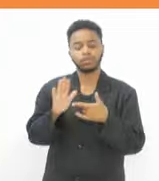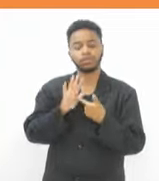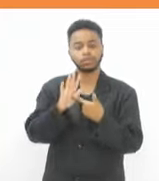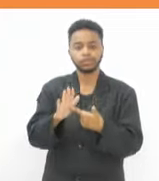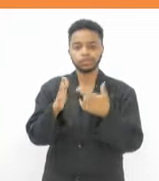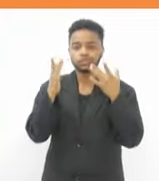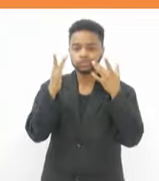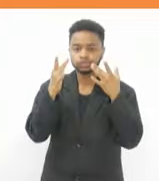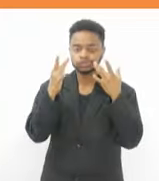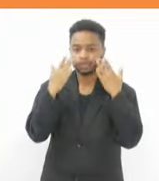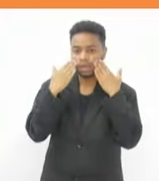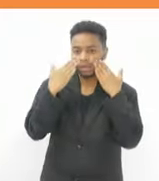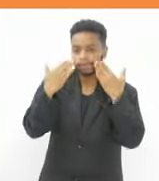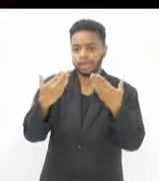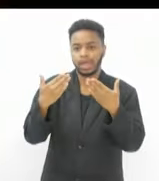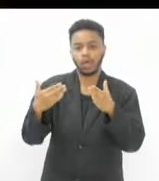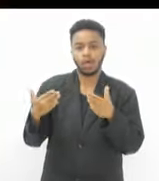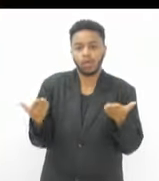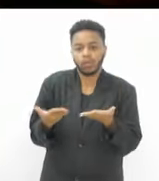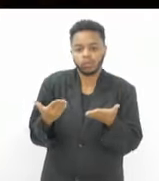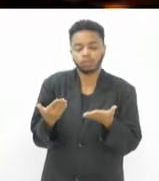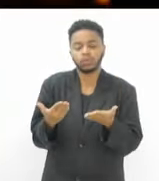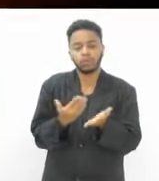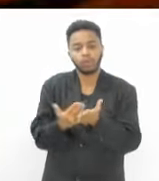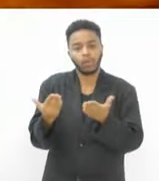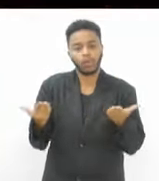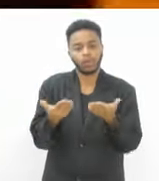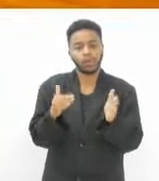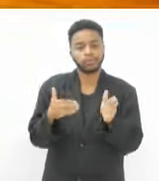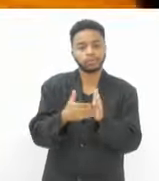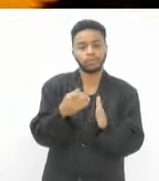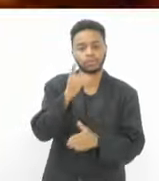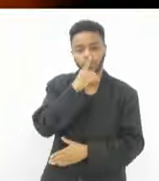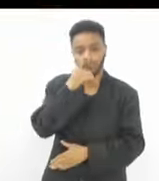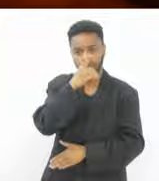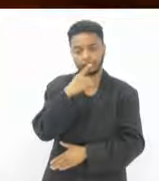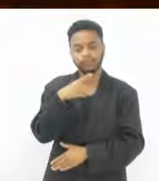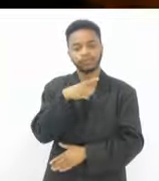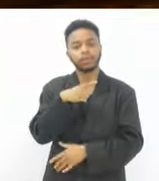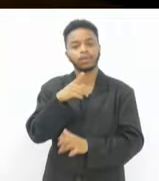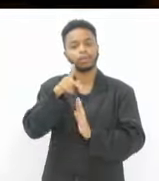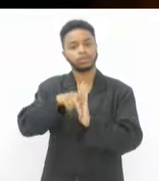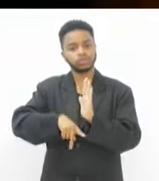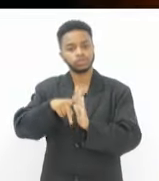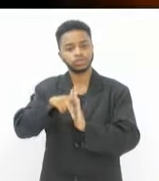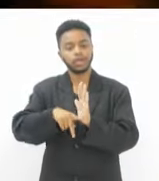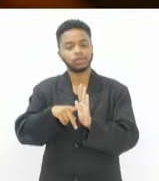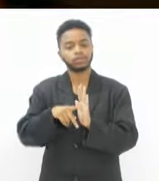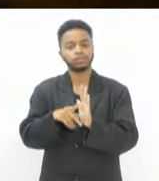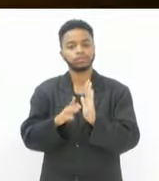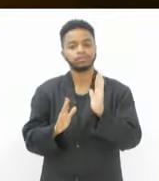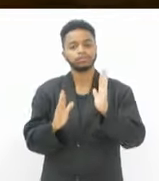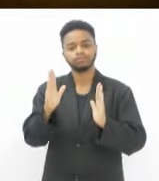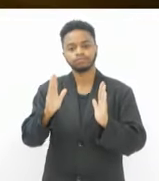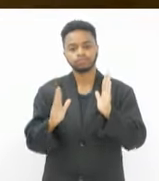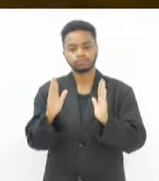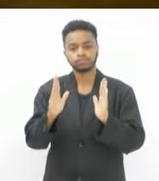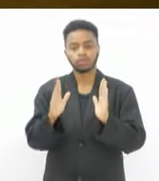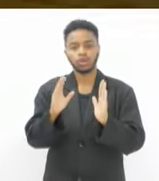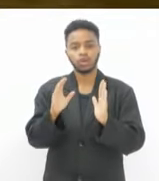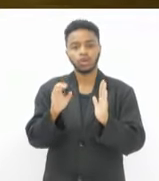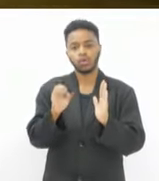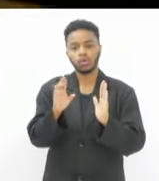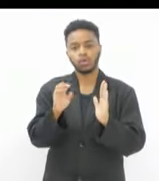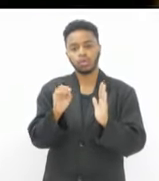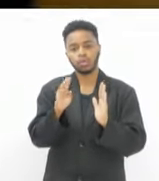e oficina de hoje até domingo. A iniciativa do projeto Encruzilhadas Latino-Americana tem temporada de espetáculos Ouroboros,